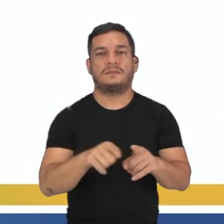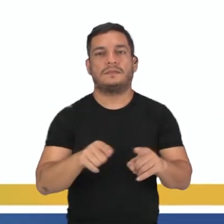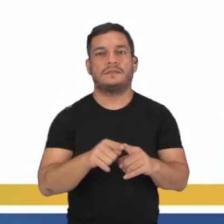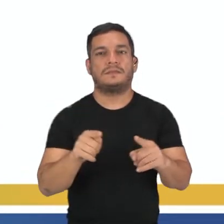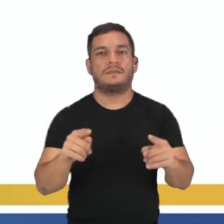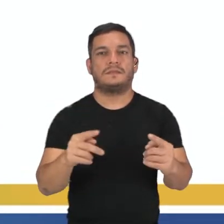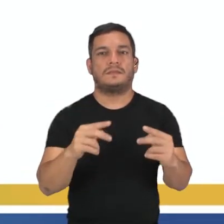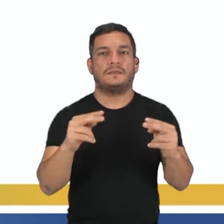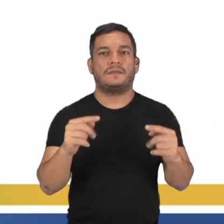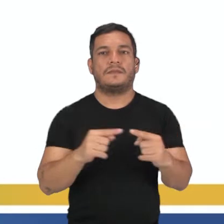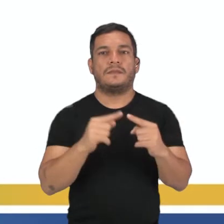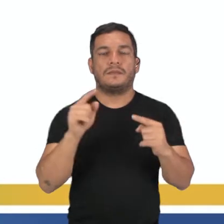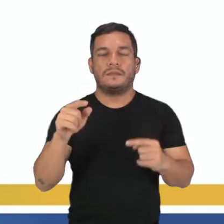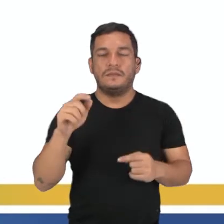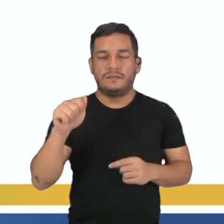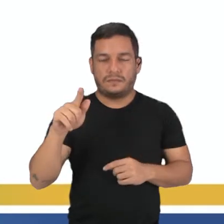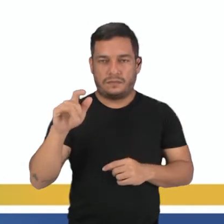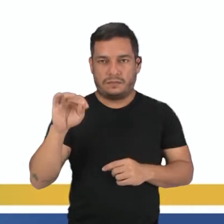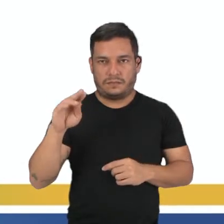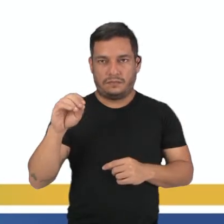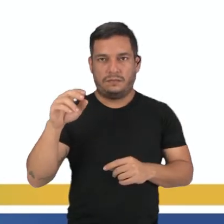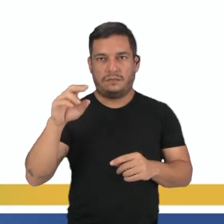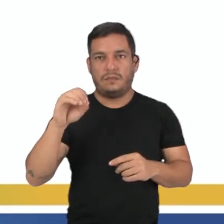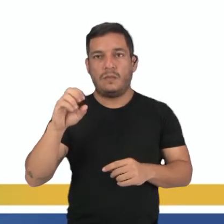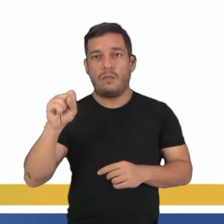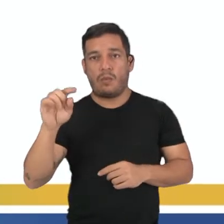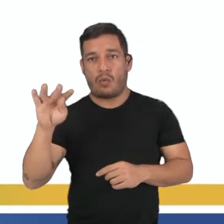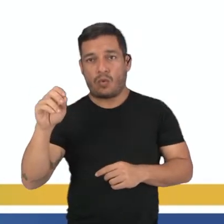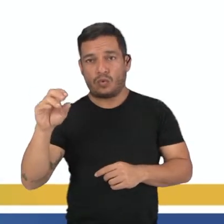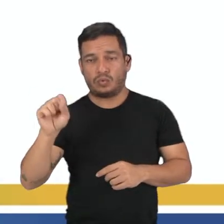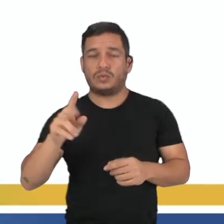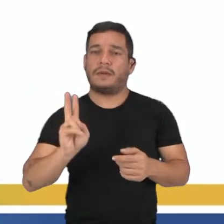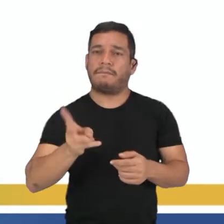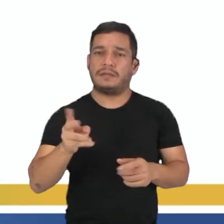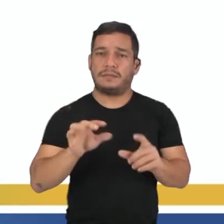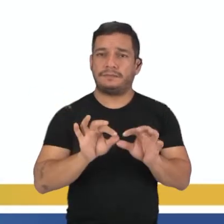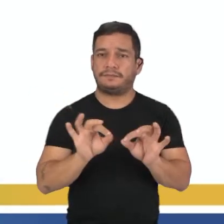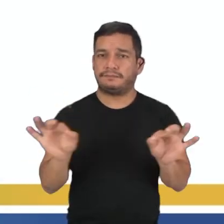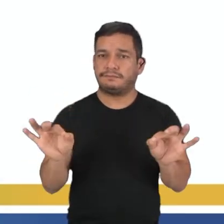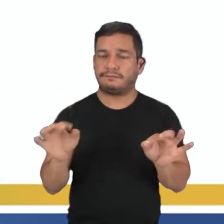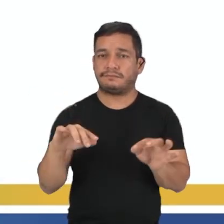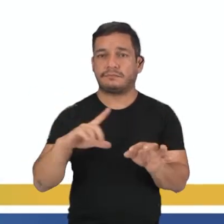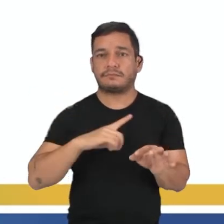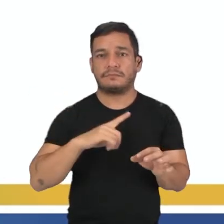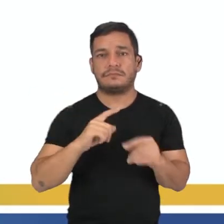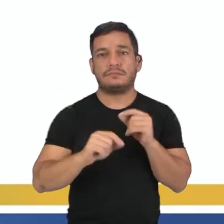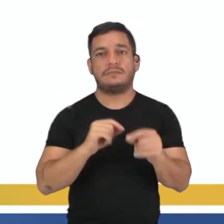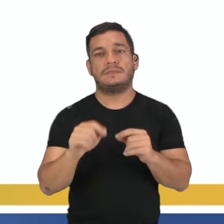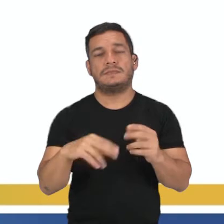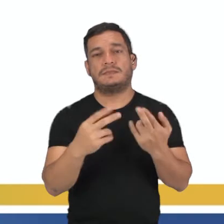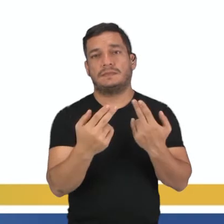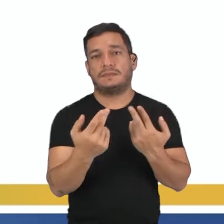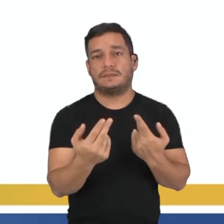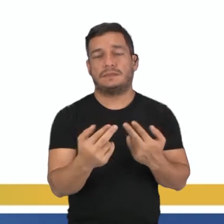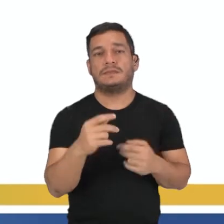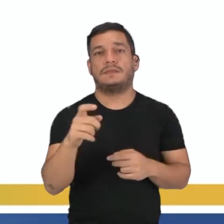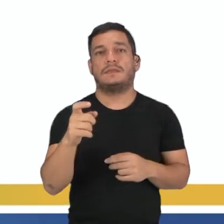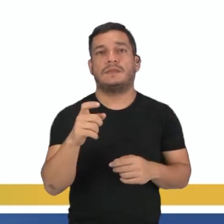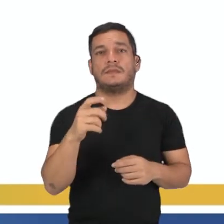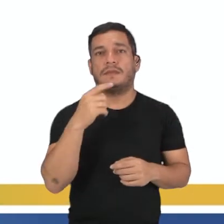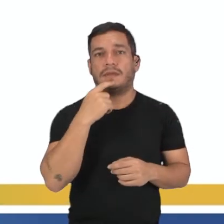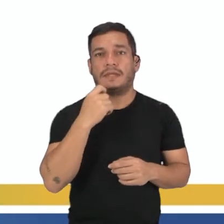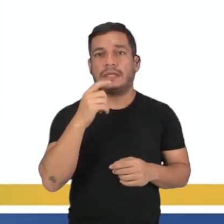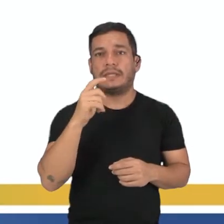de ângulos opostos pelo vértice são congruentes, né? Ou seja, têm a mesma medida. Então, assim, nós temos as seguintes igualdades tidas